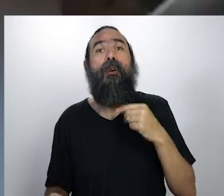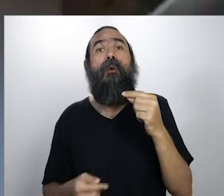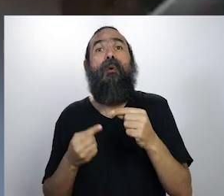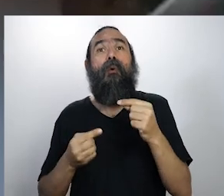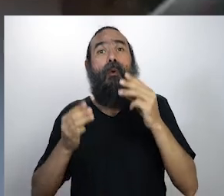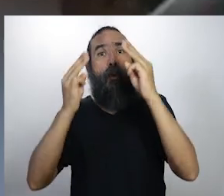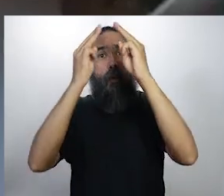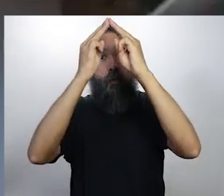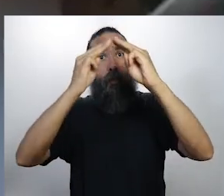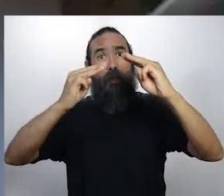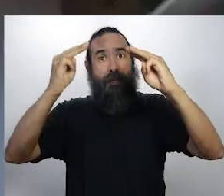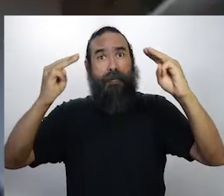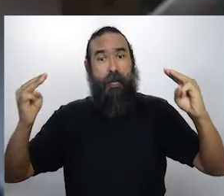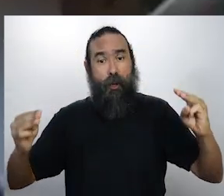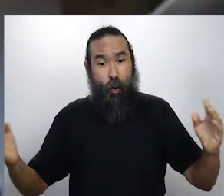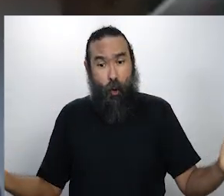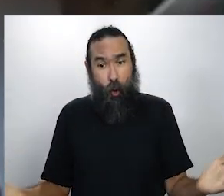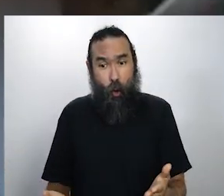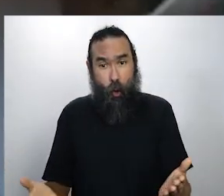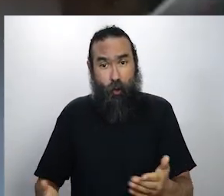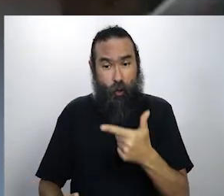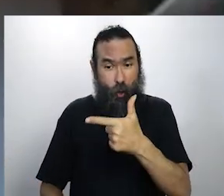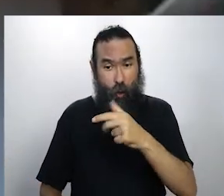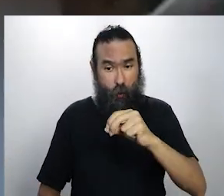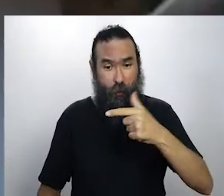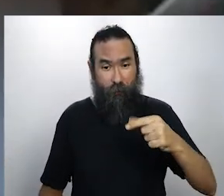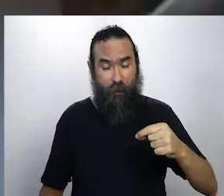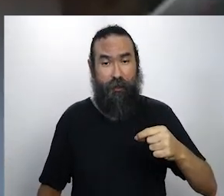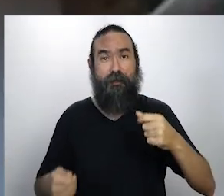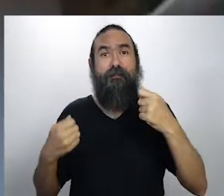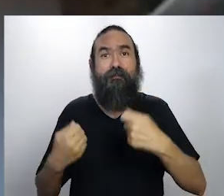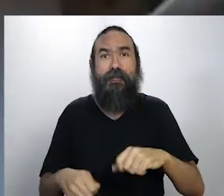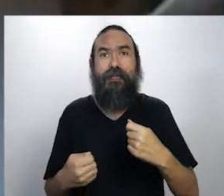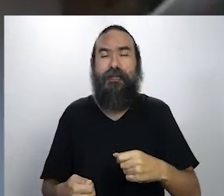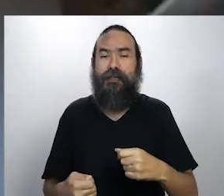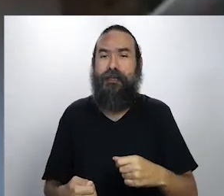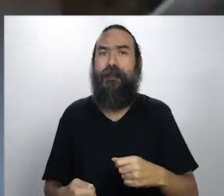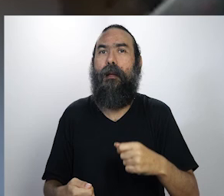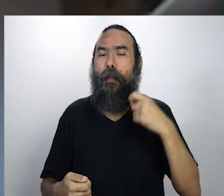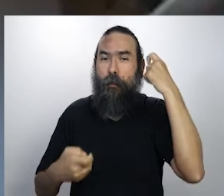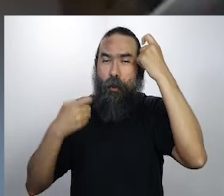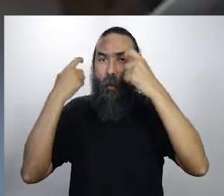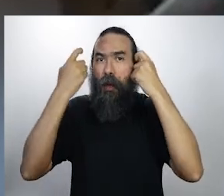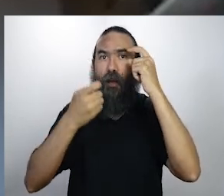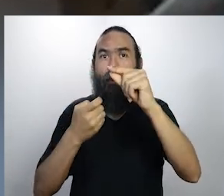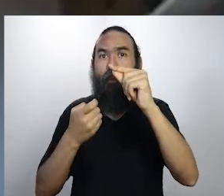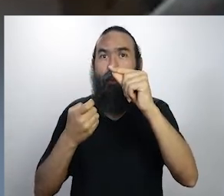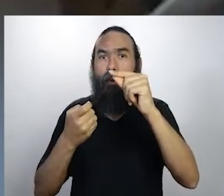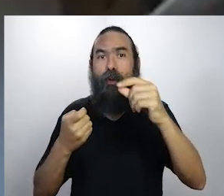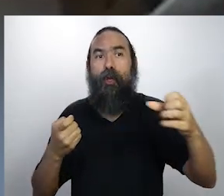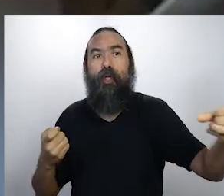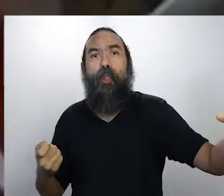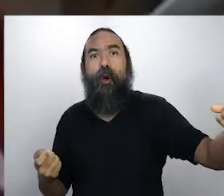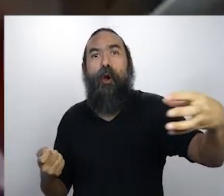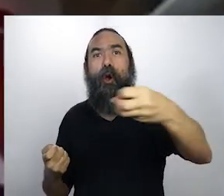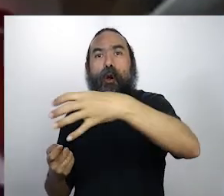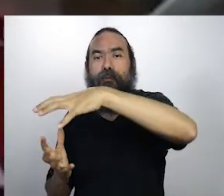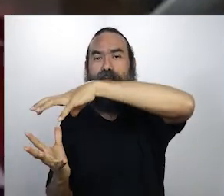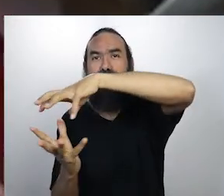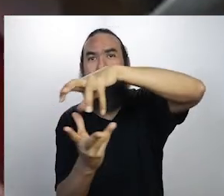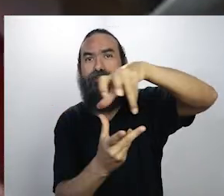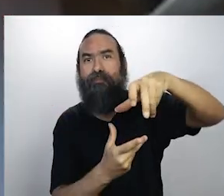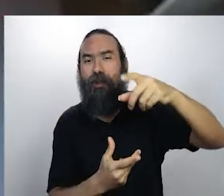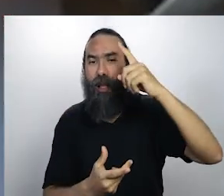museu moderno que não estabeleça, e um museu universitário que não tenha essa preocupação, que não tenha no